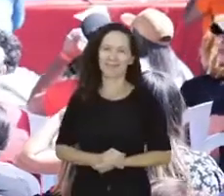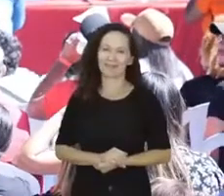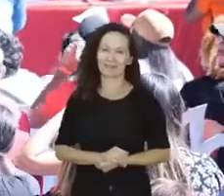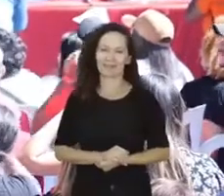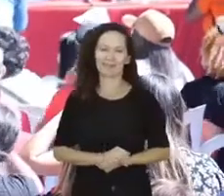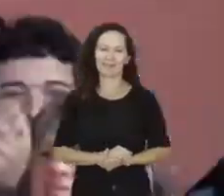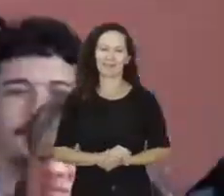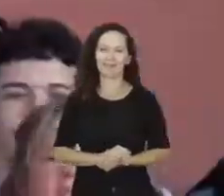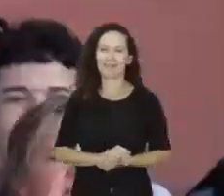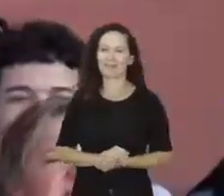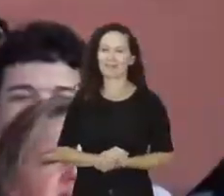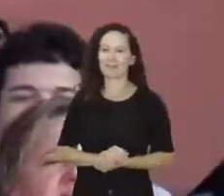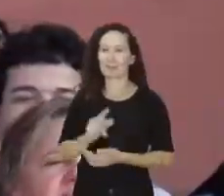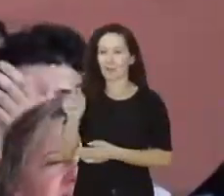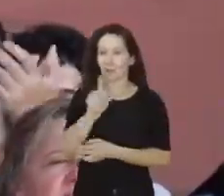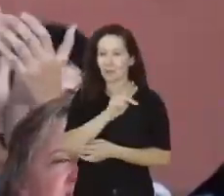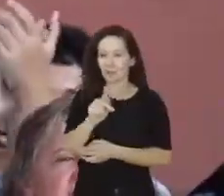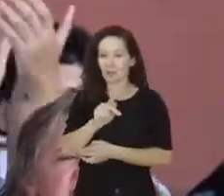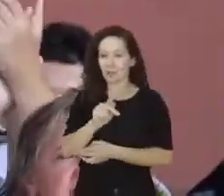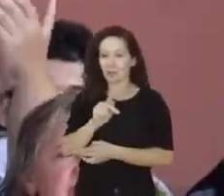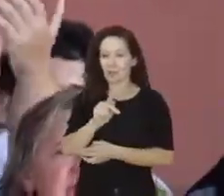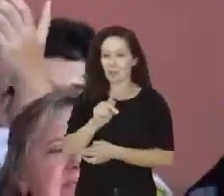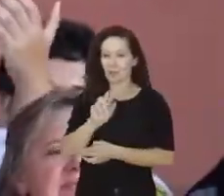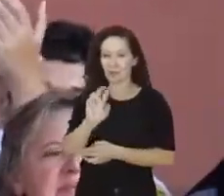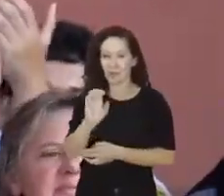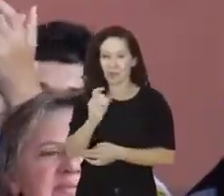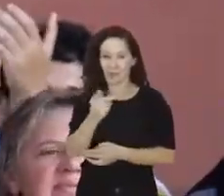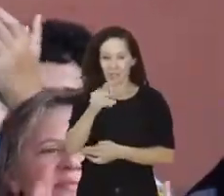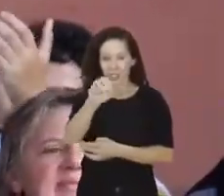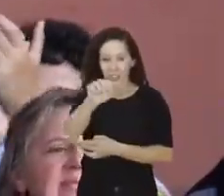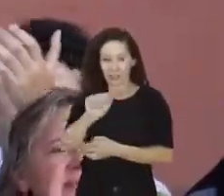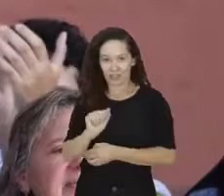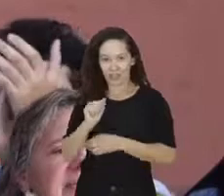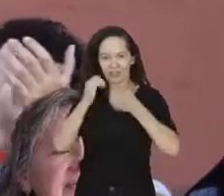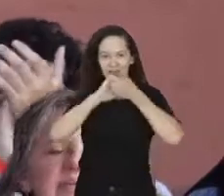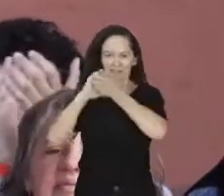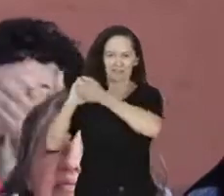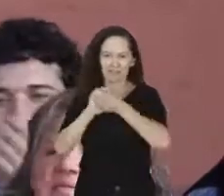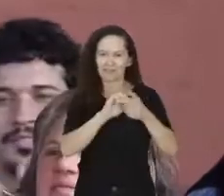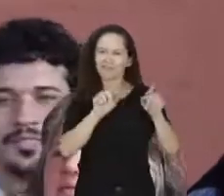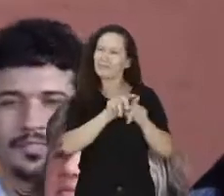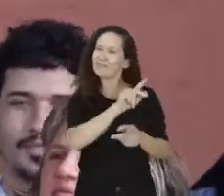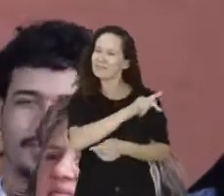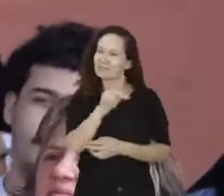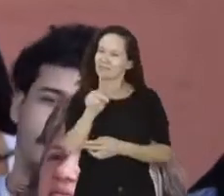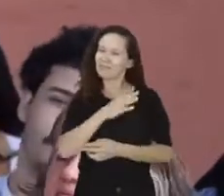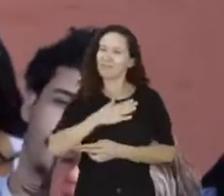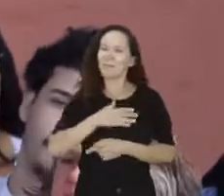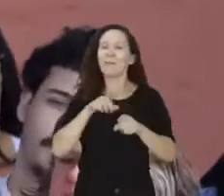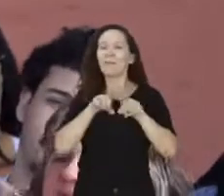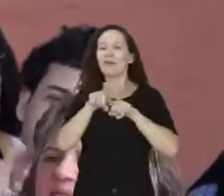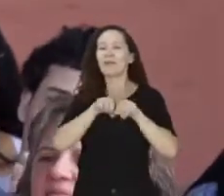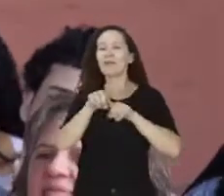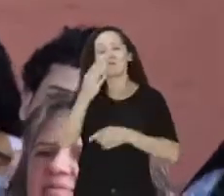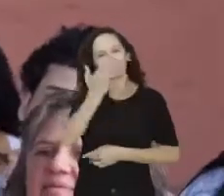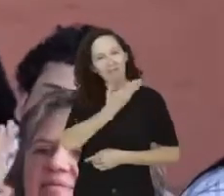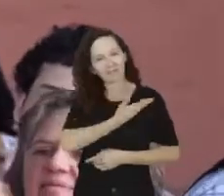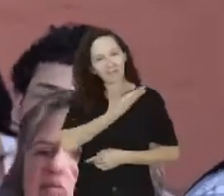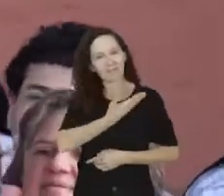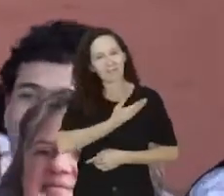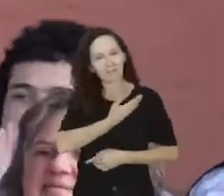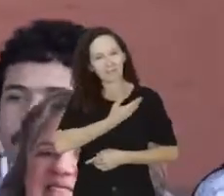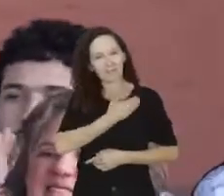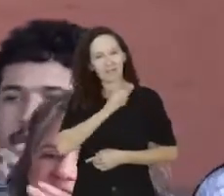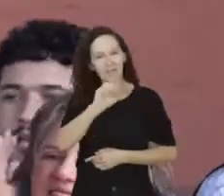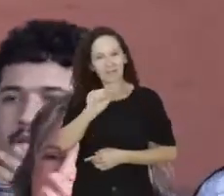Professor China. Palmas, palmas, palmas. E meu mano aqui, parceiro, Igor Nova Safra.